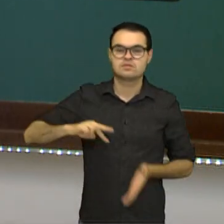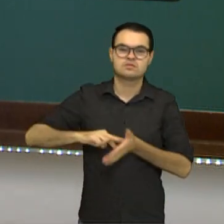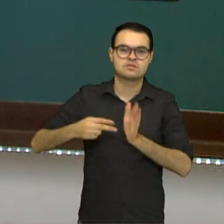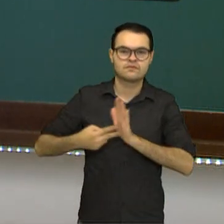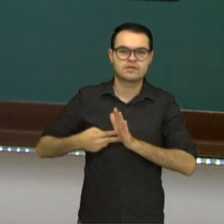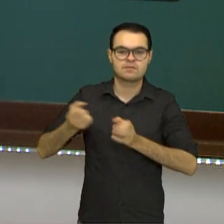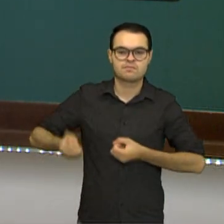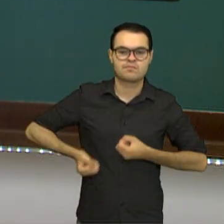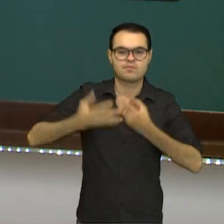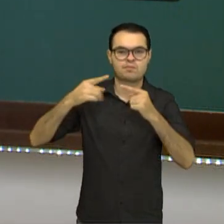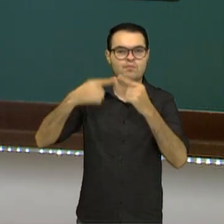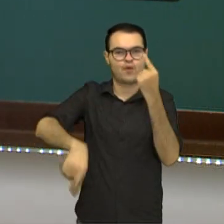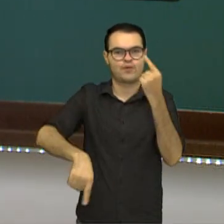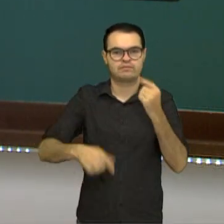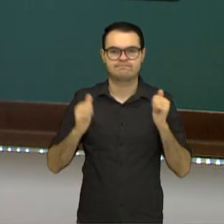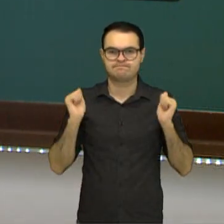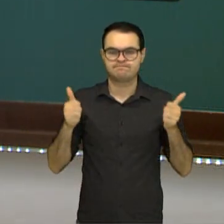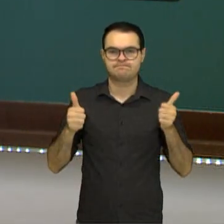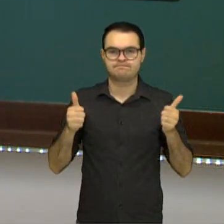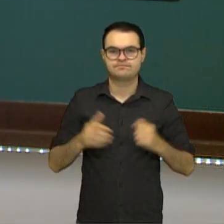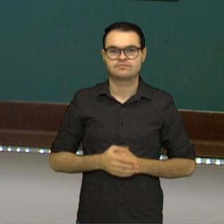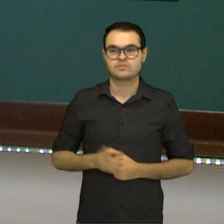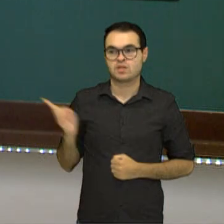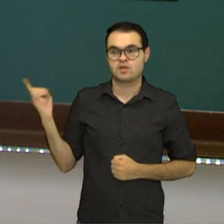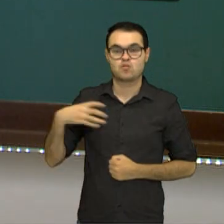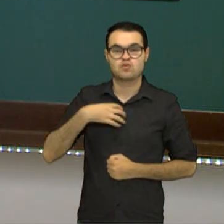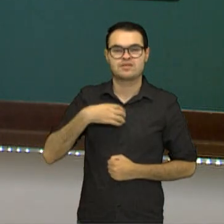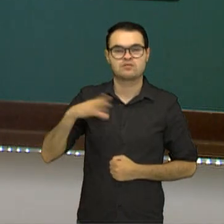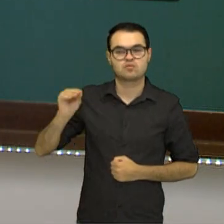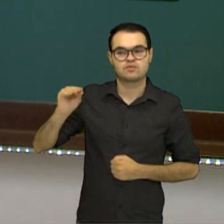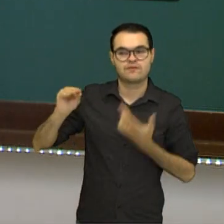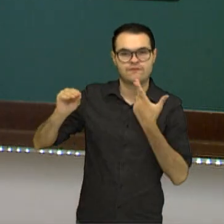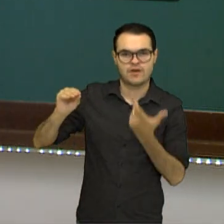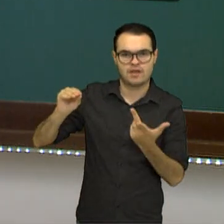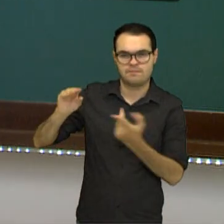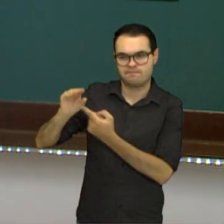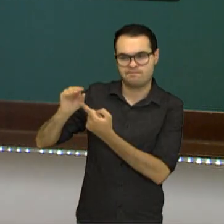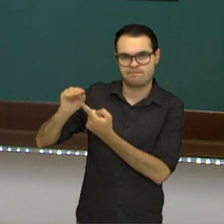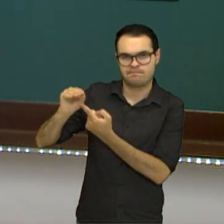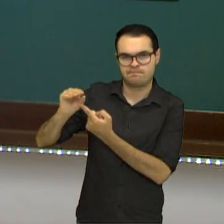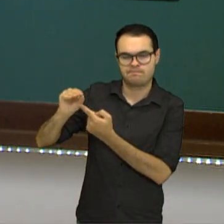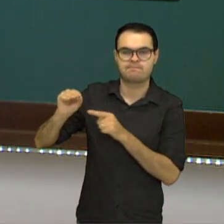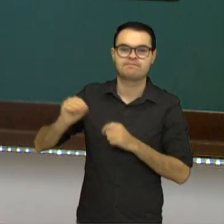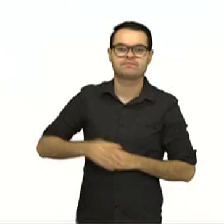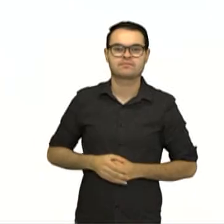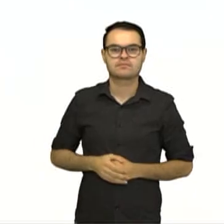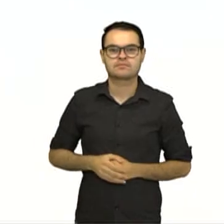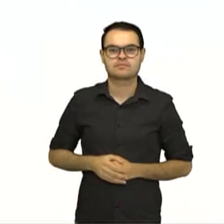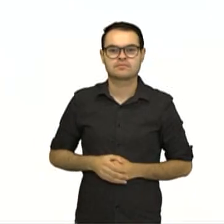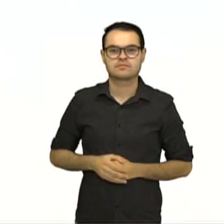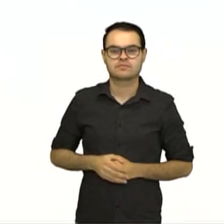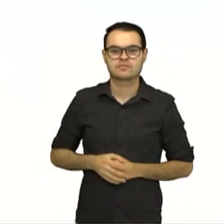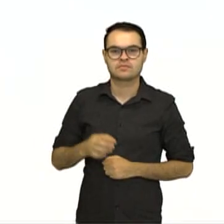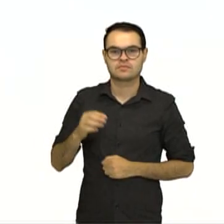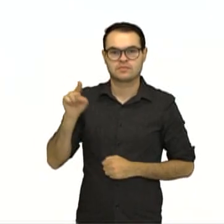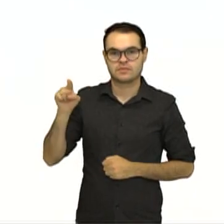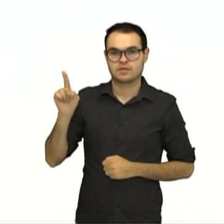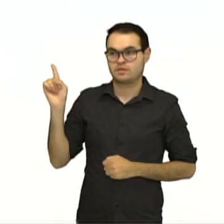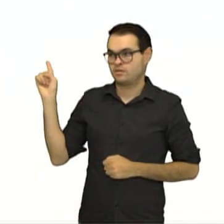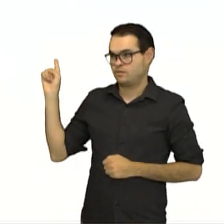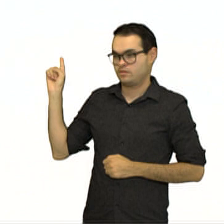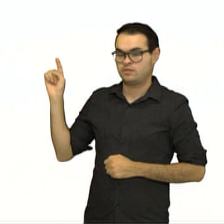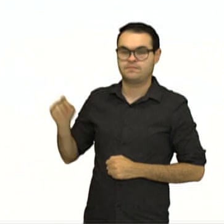uma proibição, tá ok? Quero frisar aqui, pessoal, que é importante falar justamente sobre a pronúncia